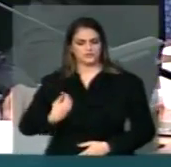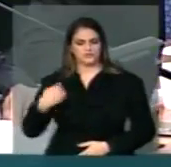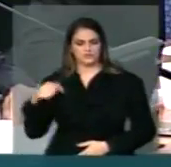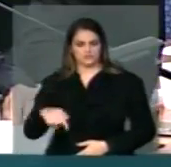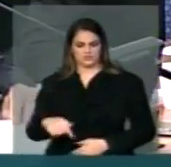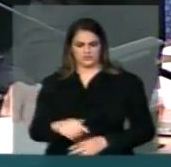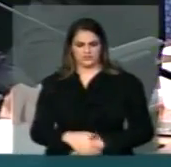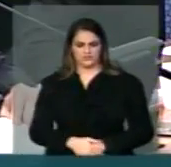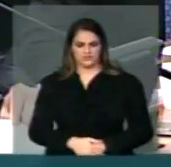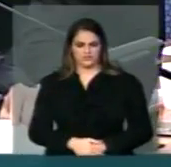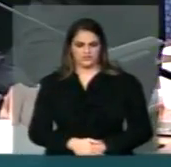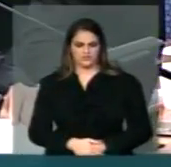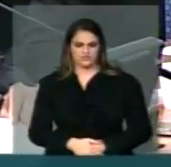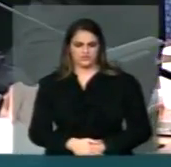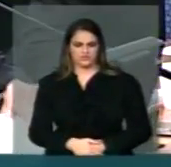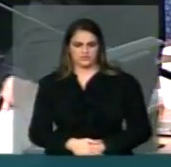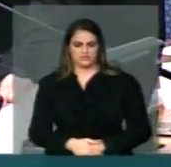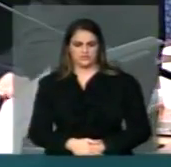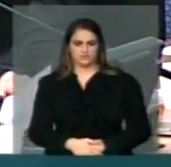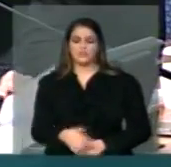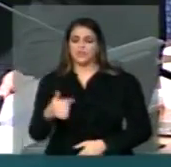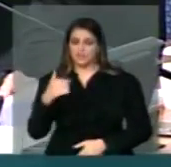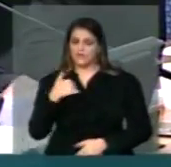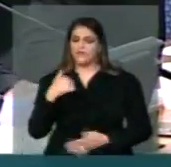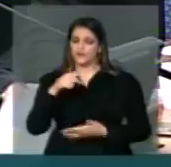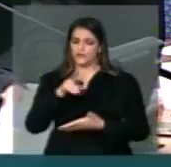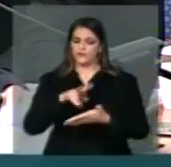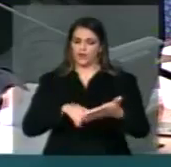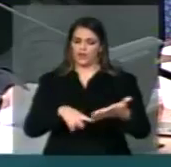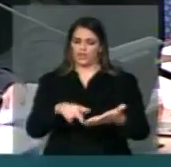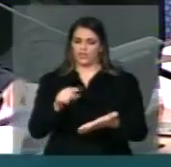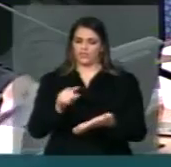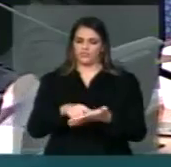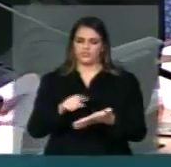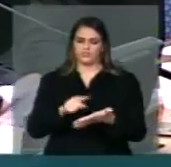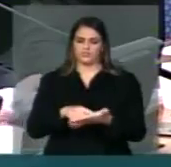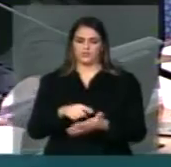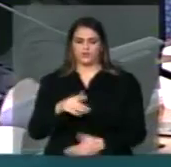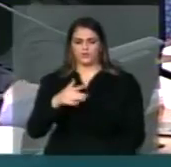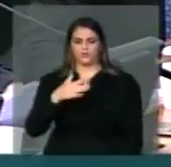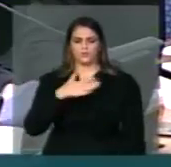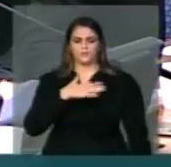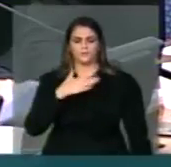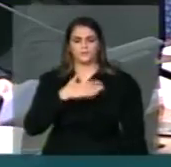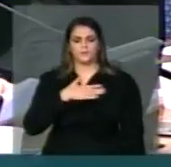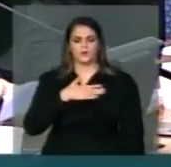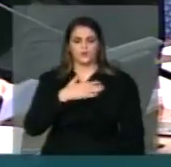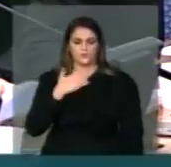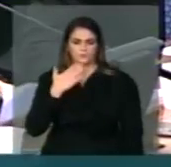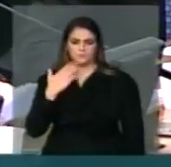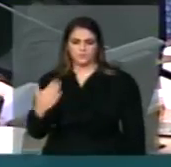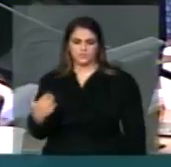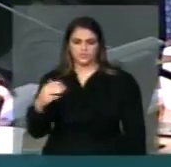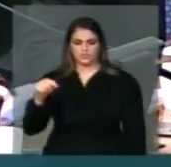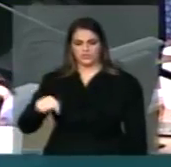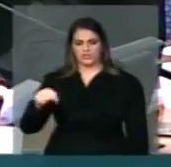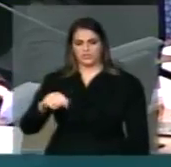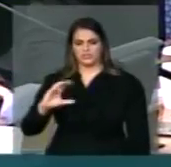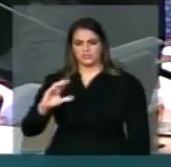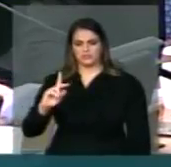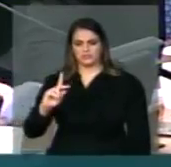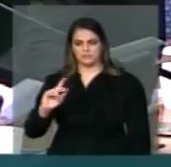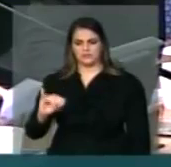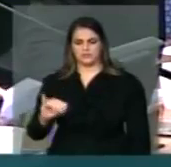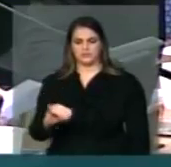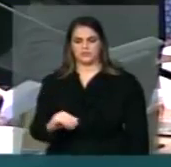as defesas que estão sendo feitas. Mas eu vou ler para Vossa Excelência o meu requerimento. Rapidamente, peço a